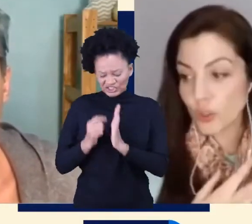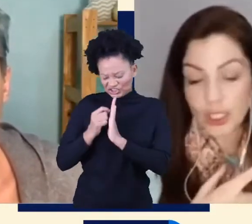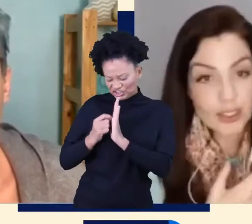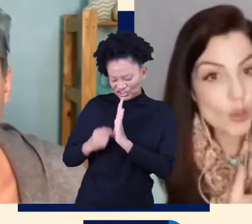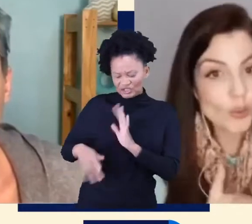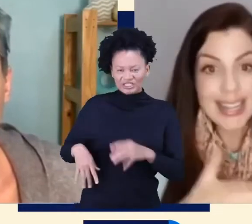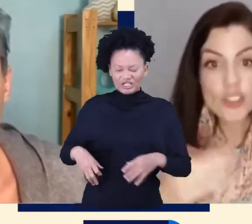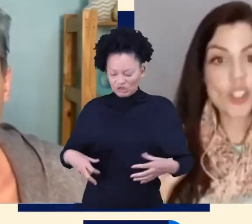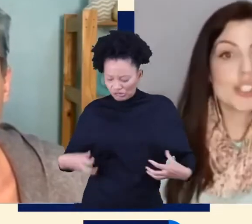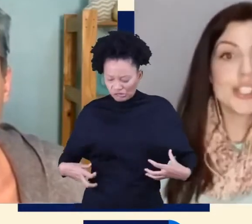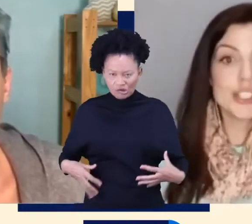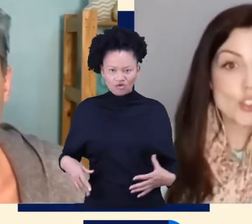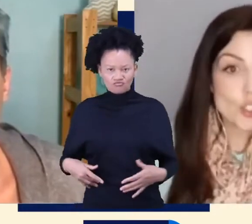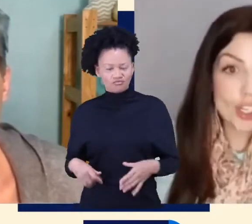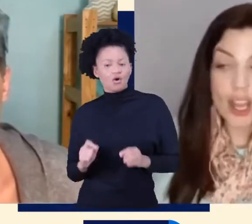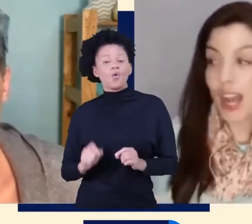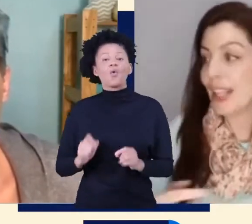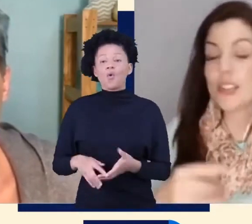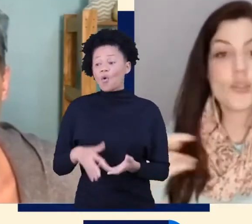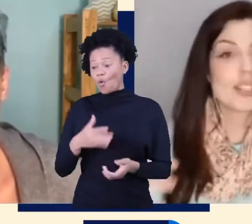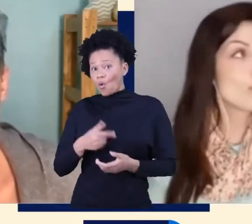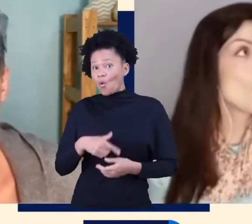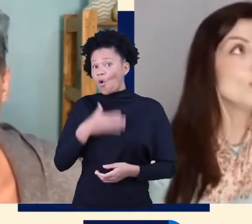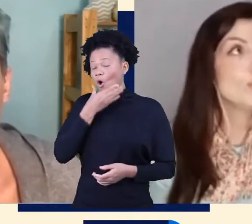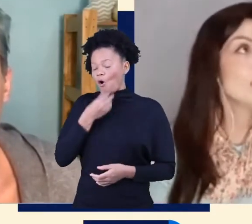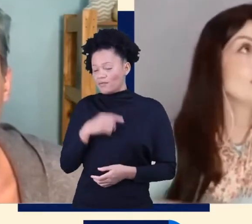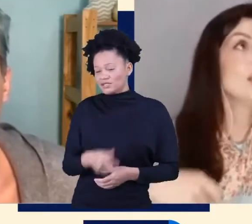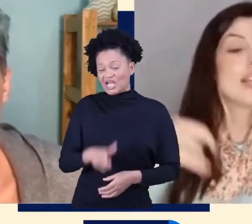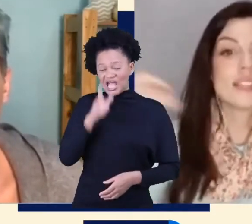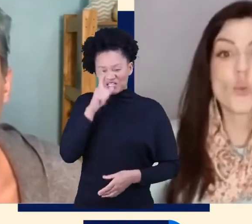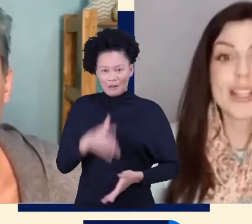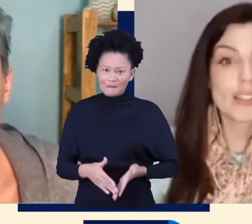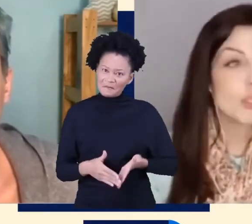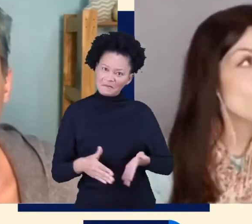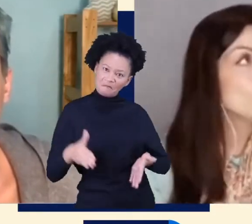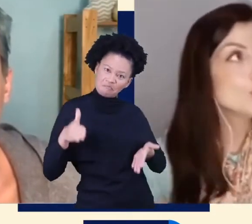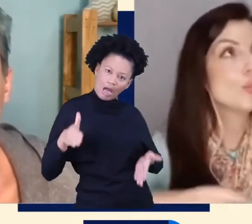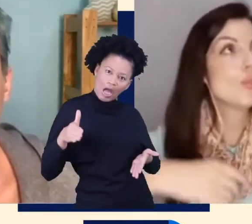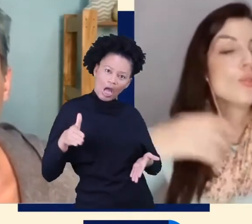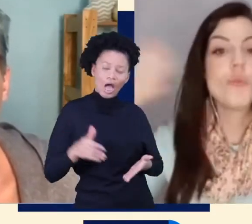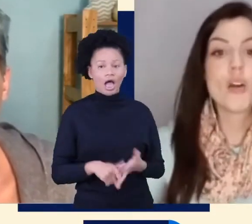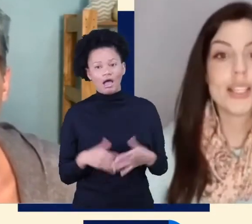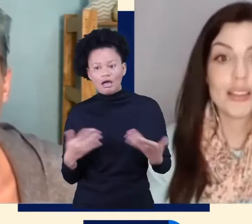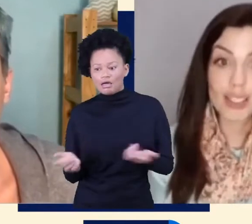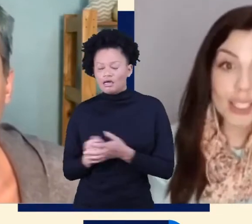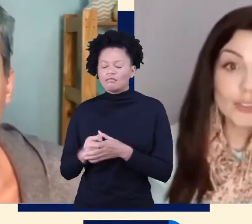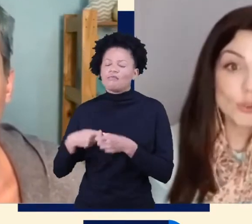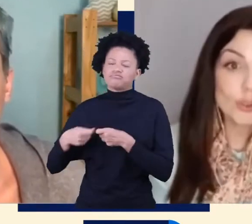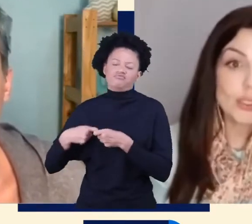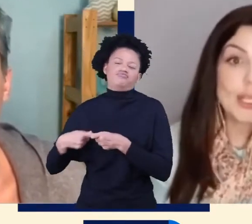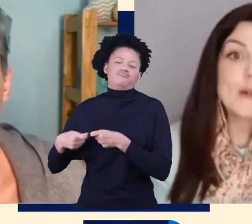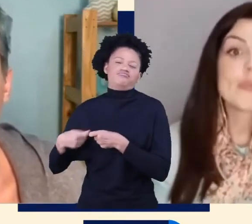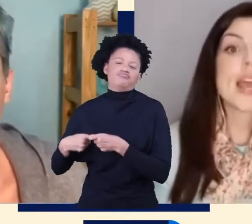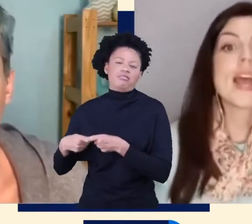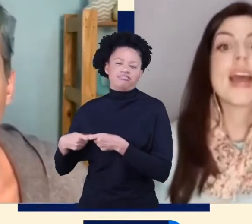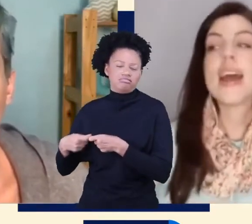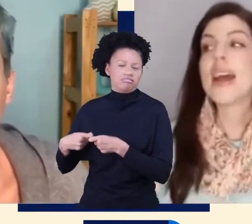o órgão genital do cara é gigante, a relação sexual dura, sei lá, 50 minutos, 1 hora e